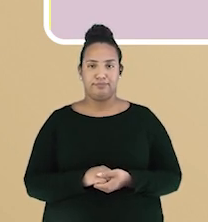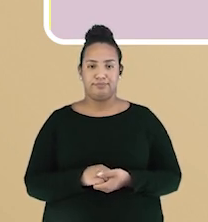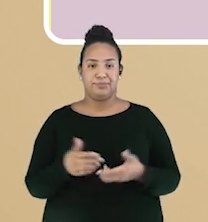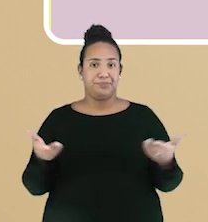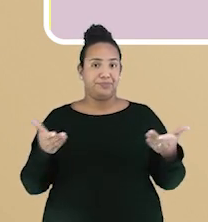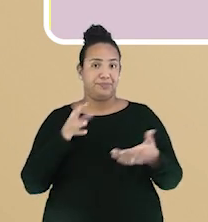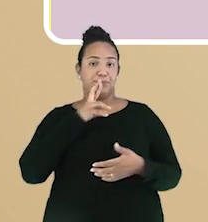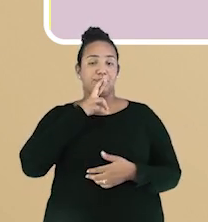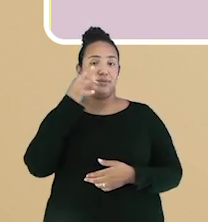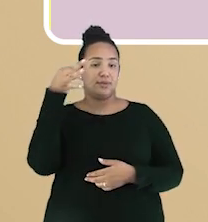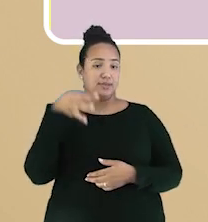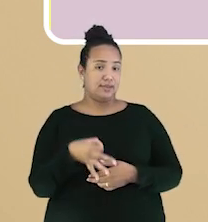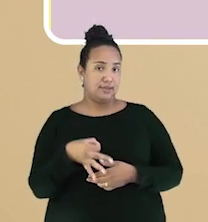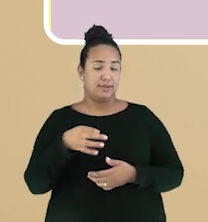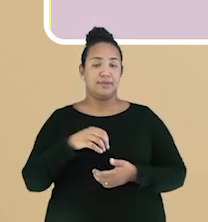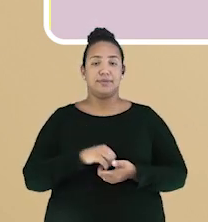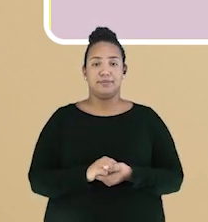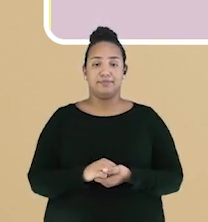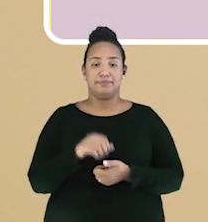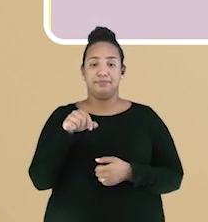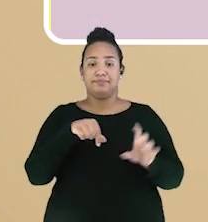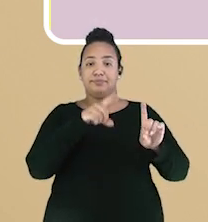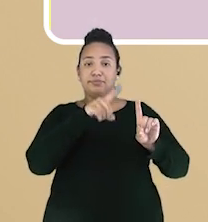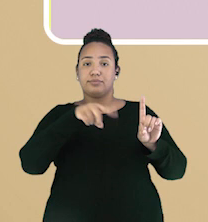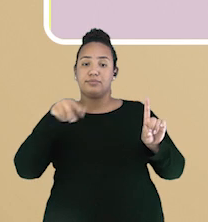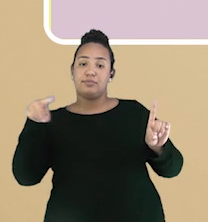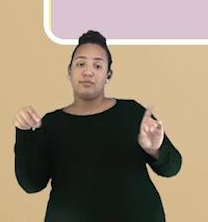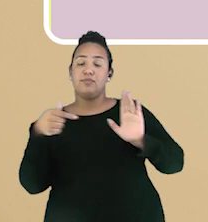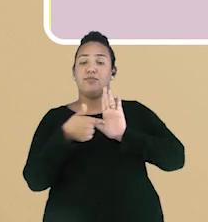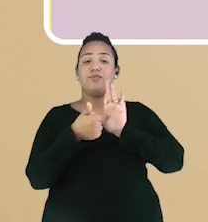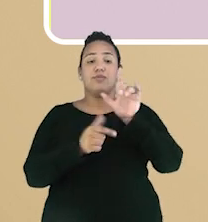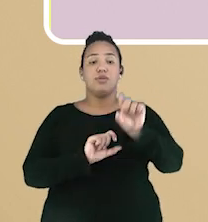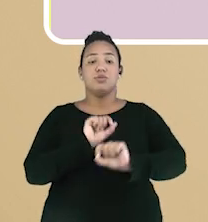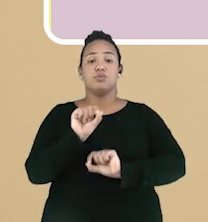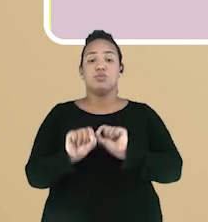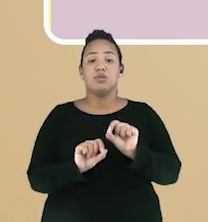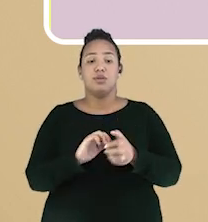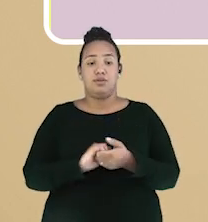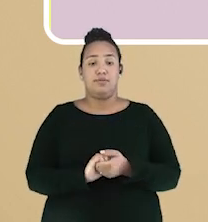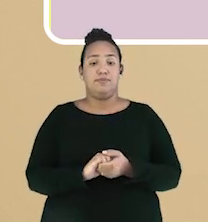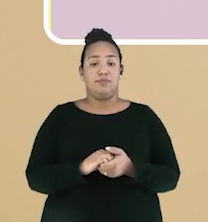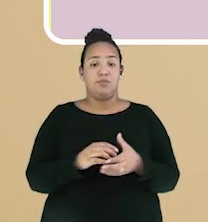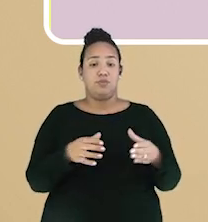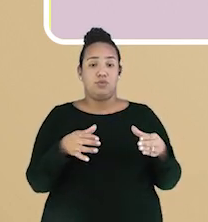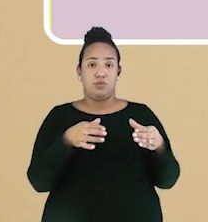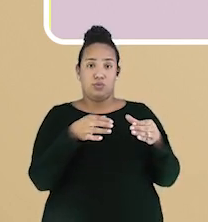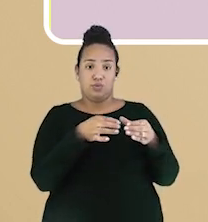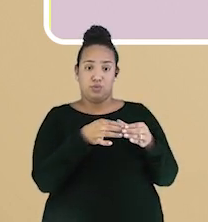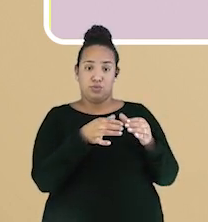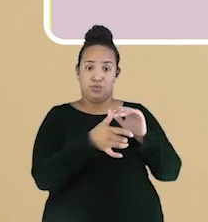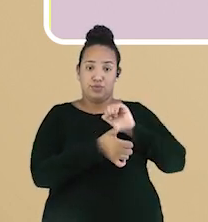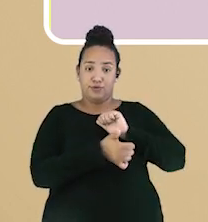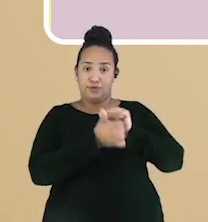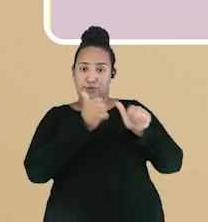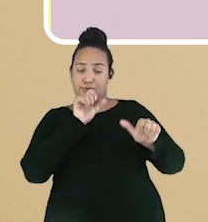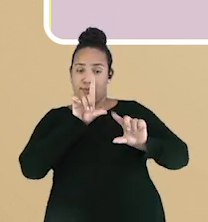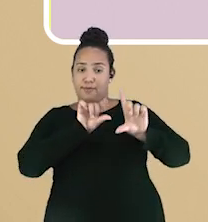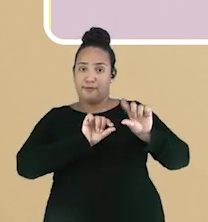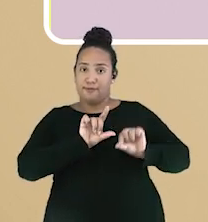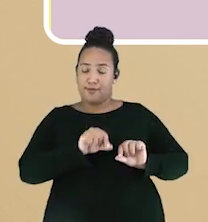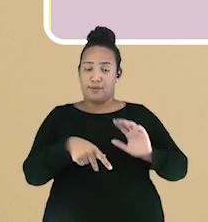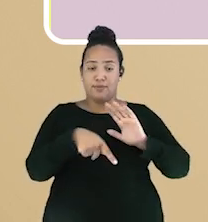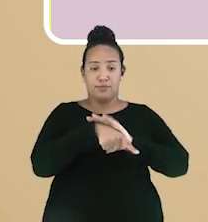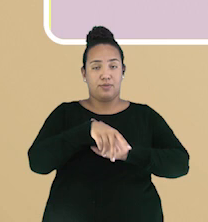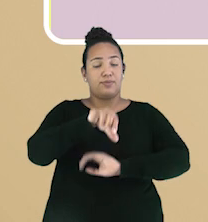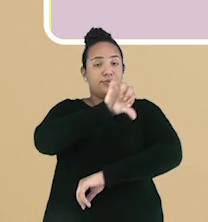corrigir? Esse gráfico está mostrando a preferência da torcida do time de futebol dos alunos do